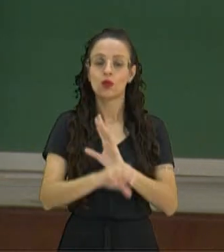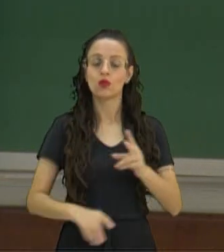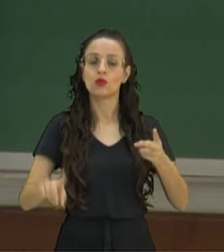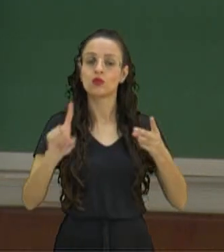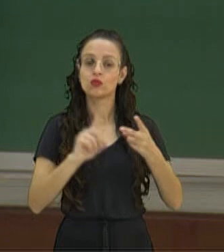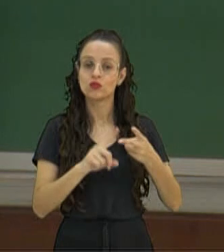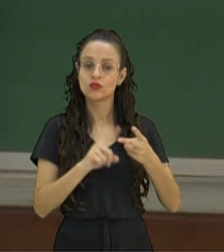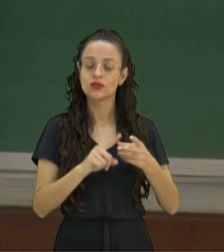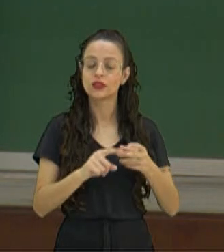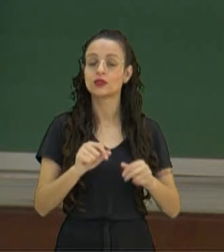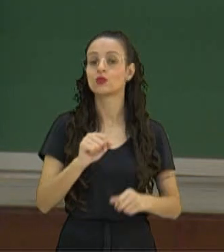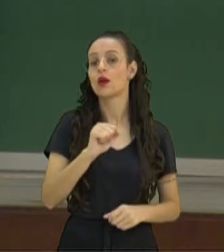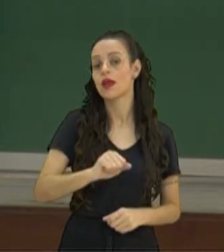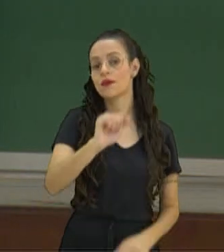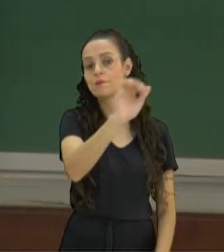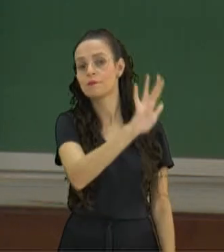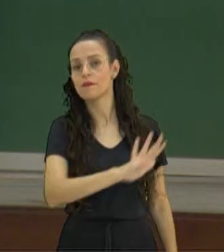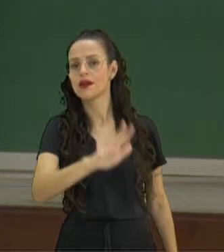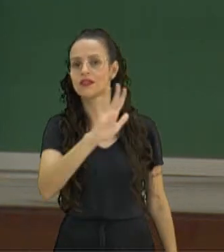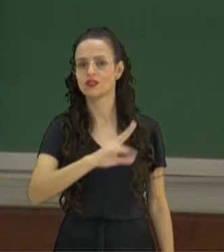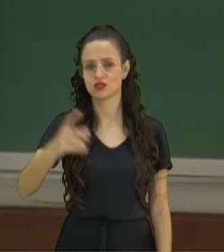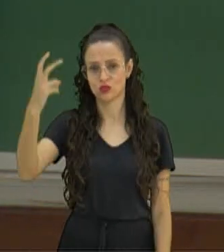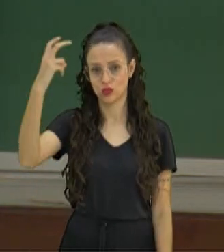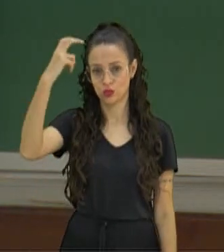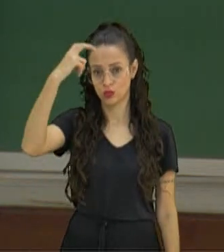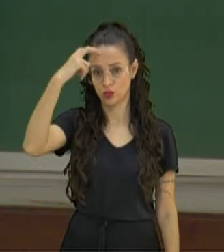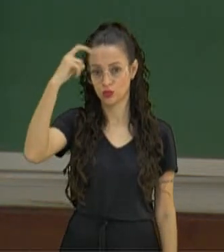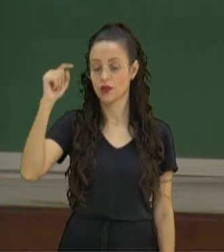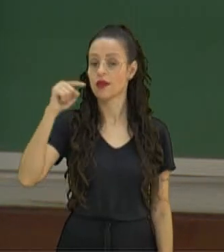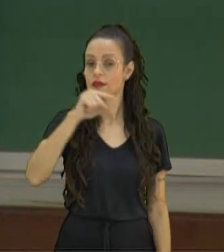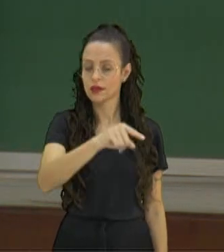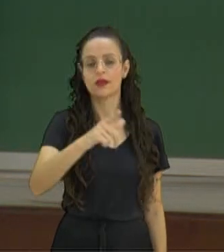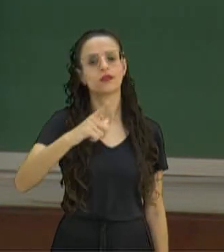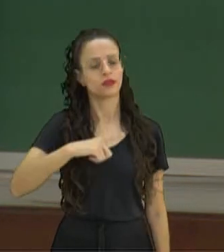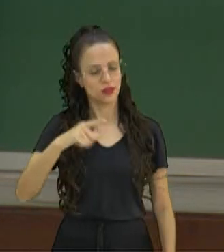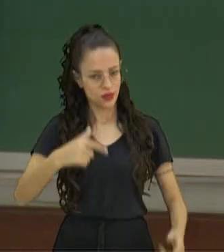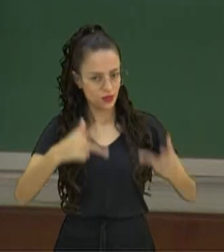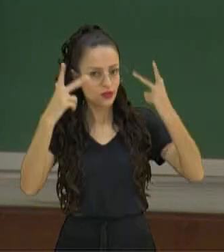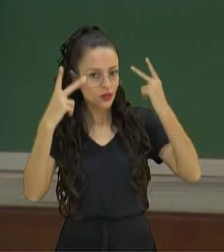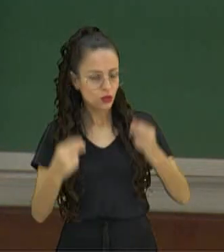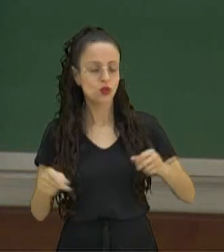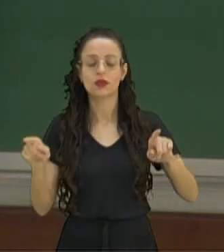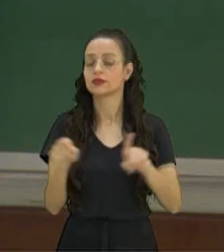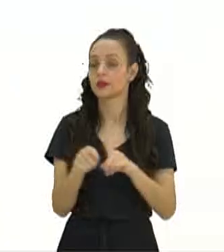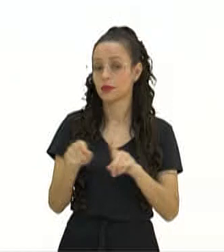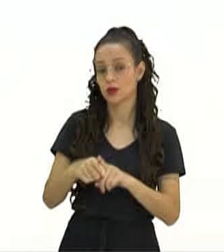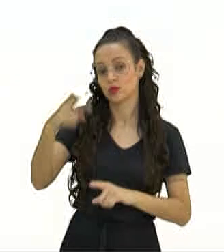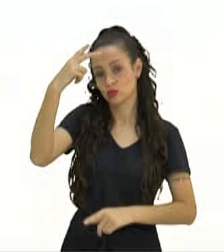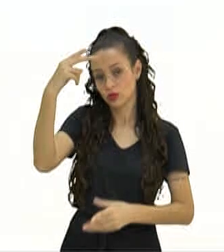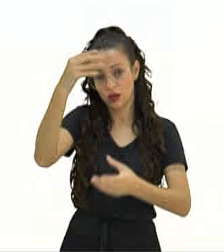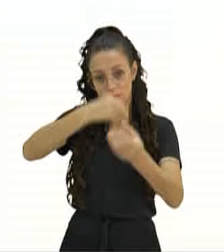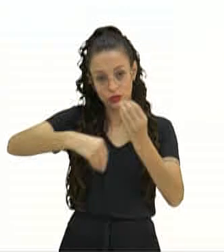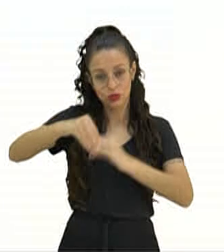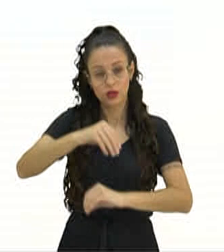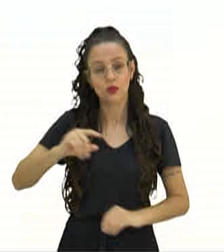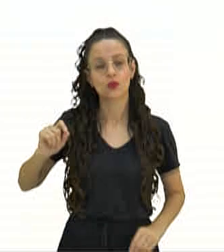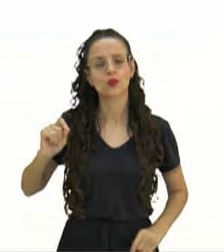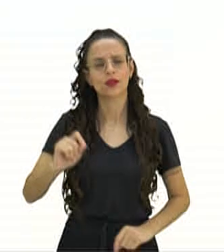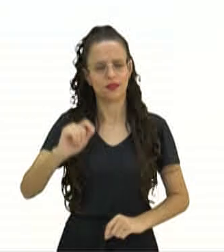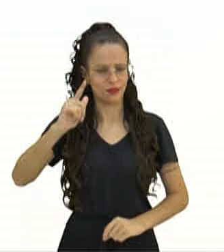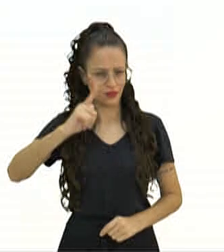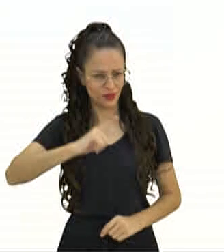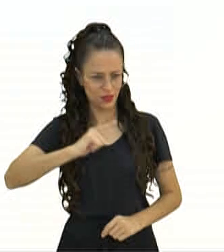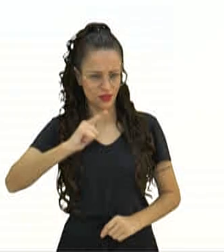paisagem cultural. É o ambiente que apresenta elementos naturais e culturais, ou seja, que